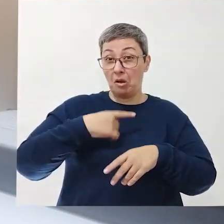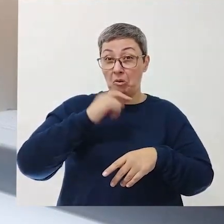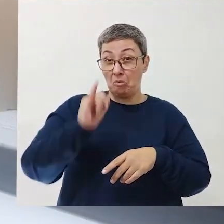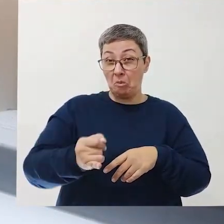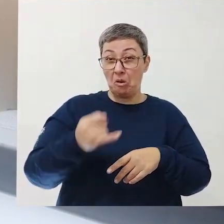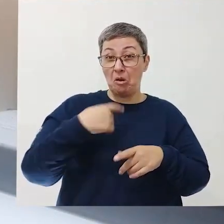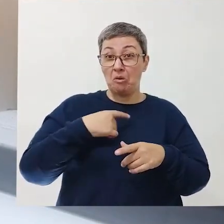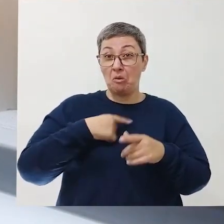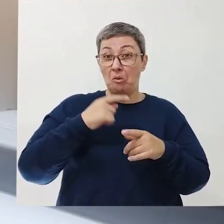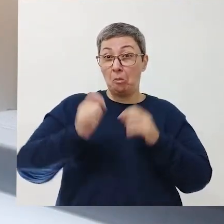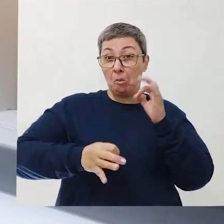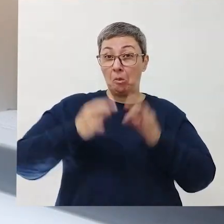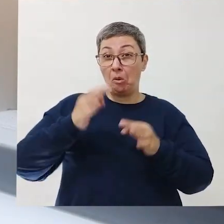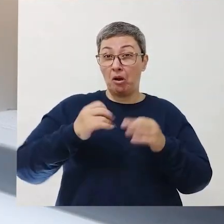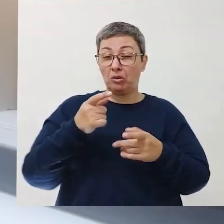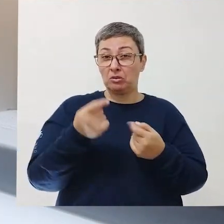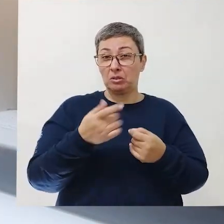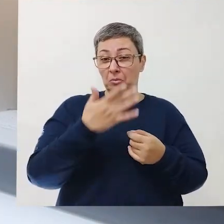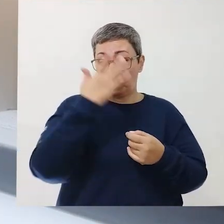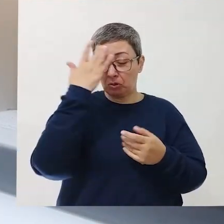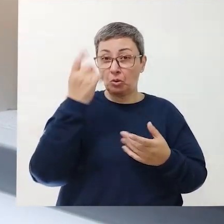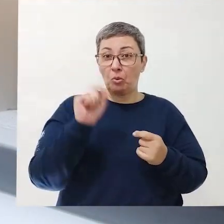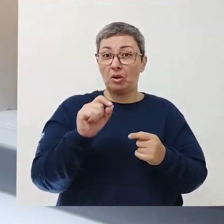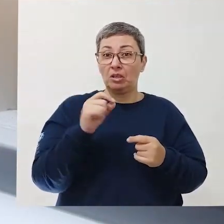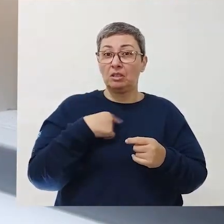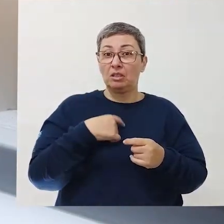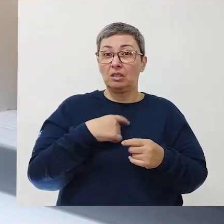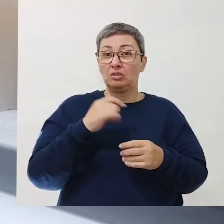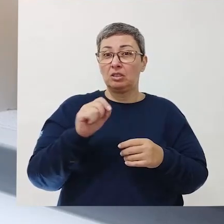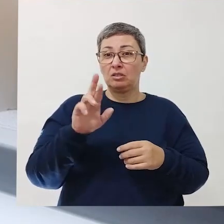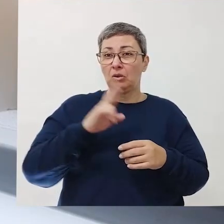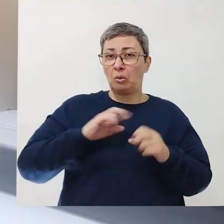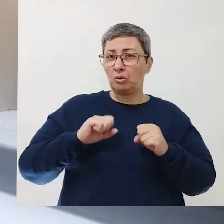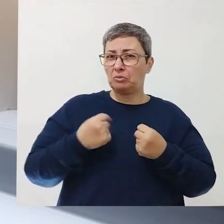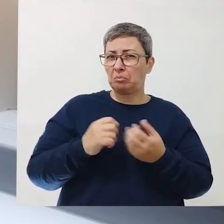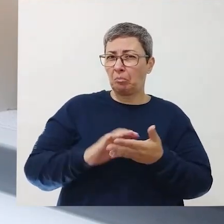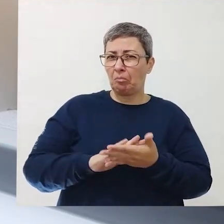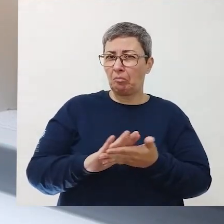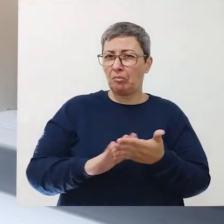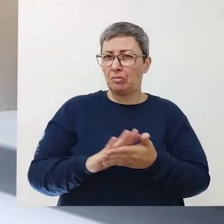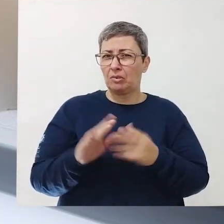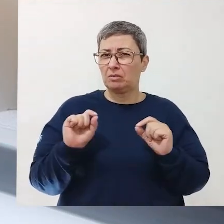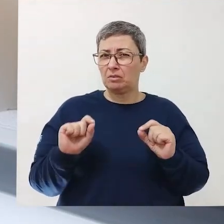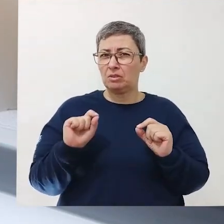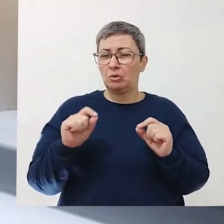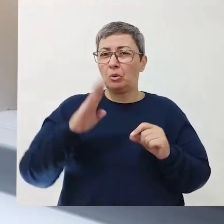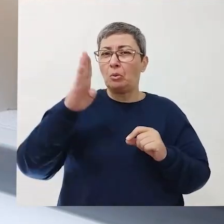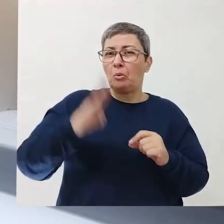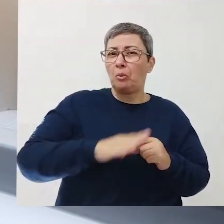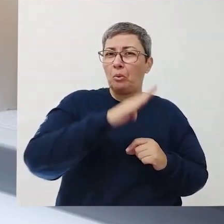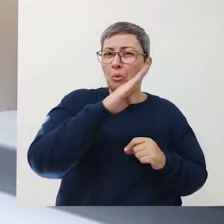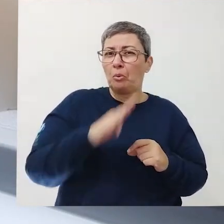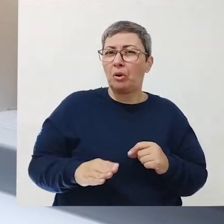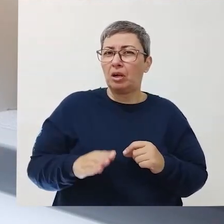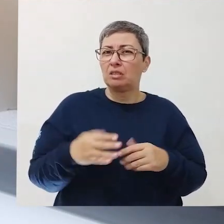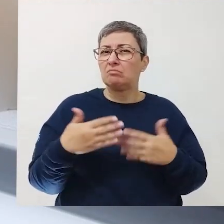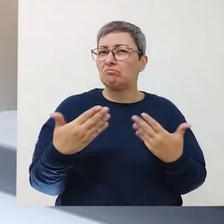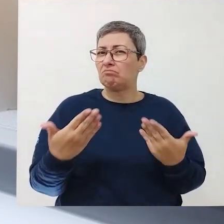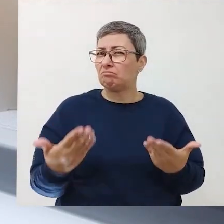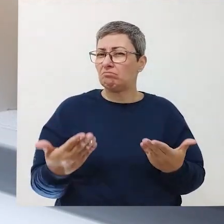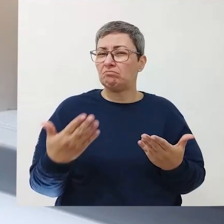Preconceitos E cancelamentos Esta cultura